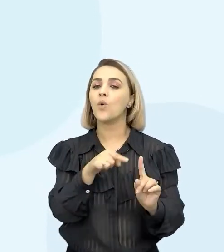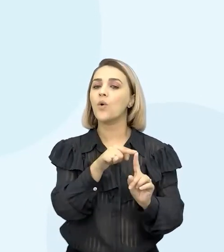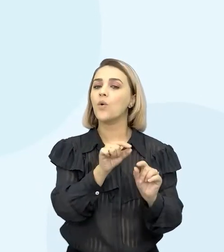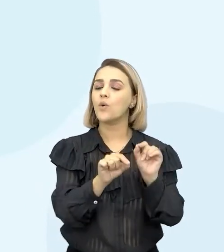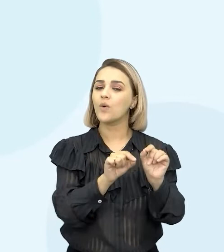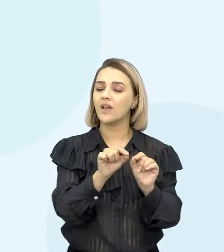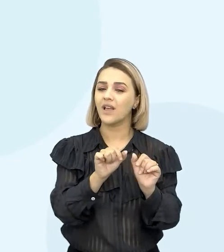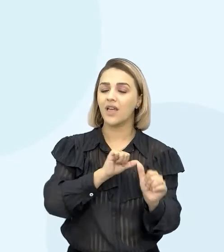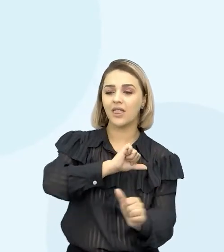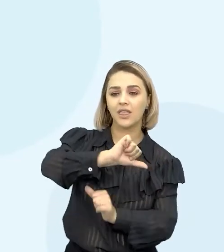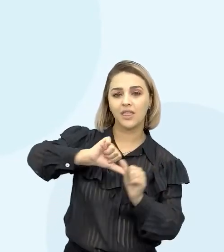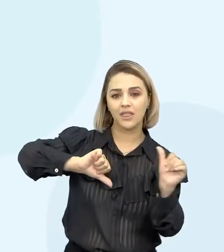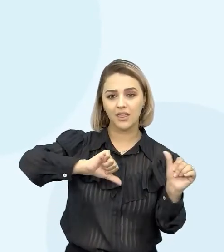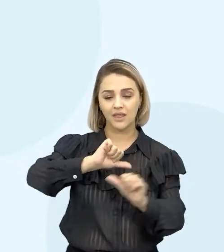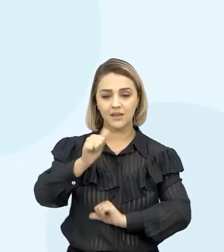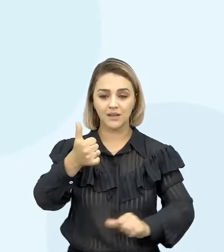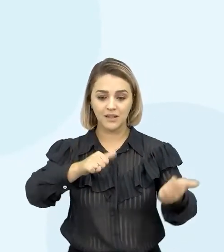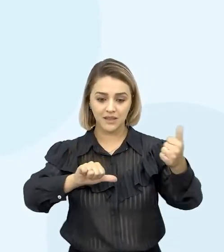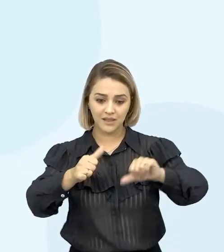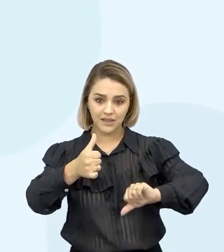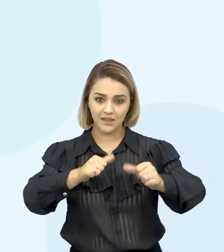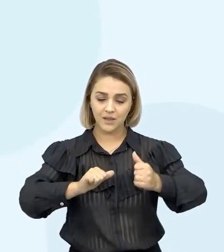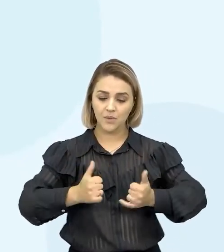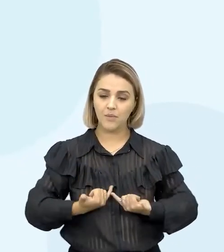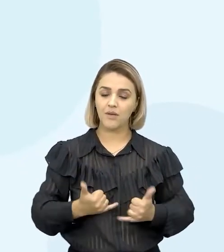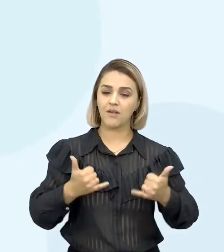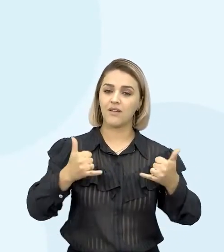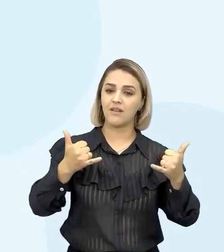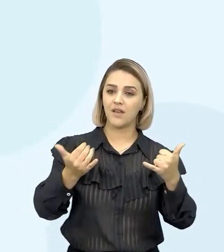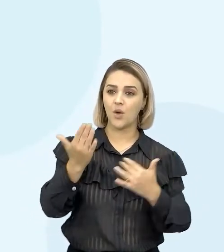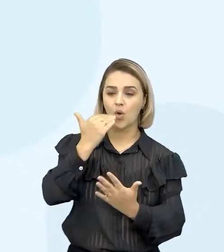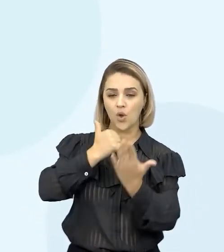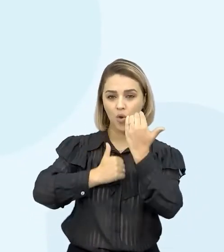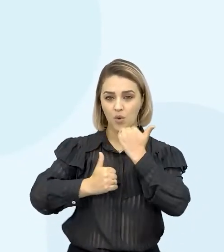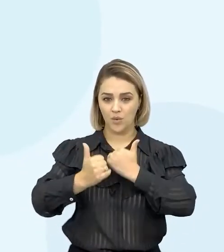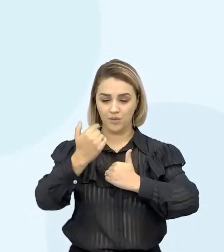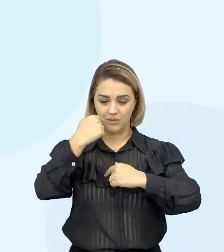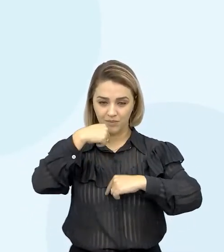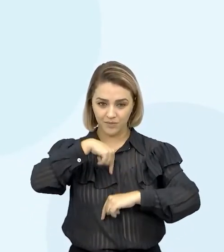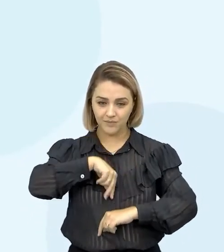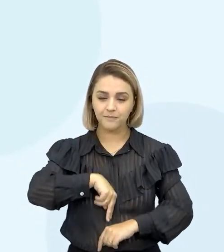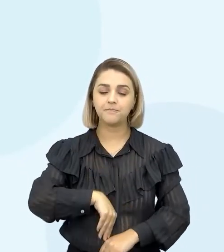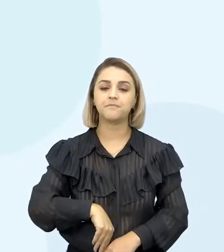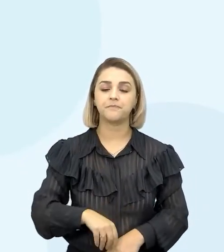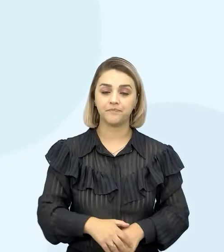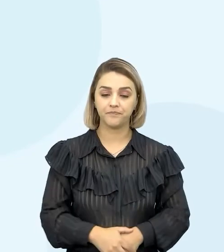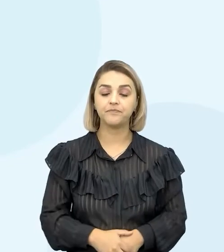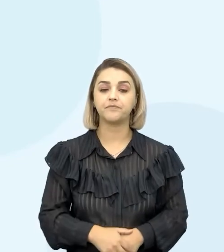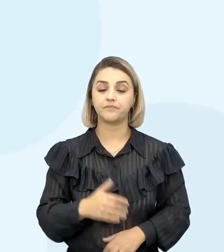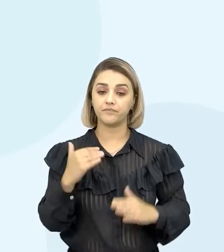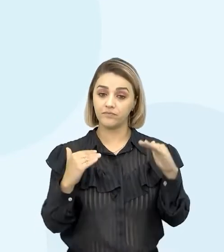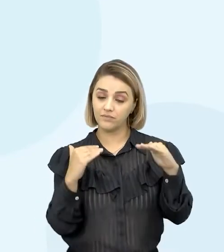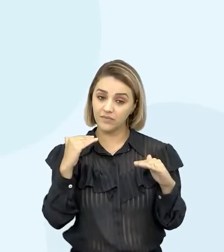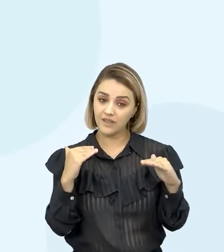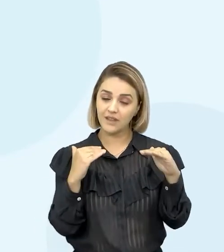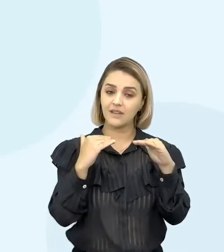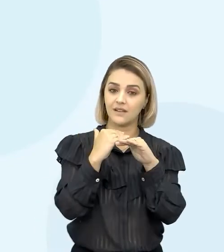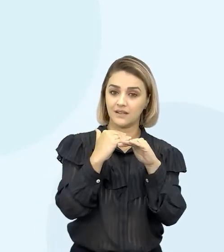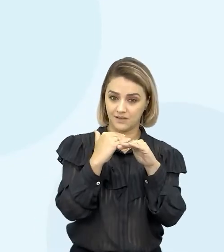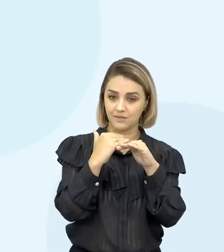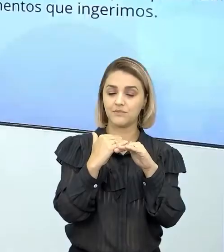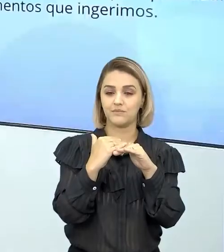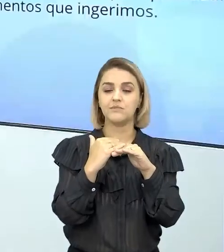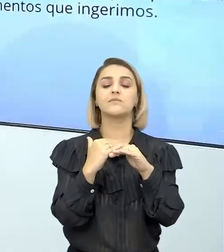transformações químicas que produzam energia por meio dos alimentos os quais nós ingerimos. Então, o equilíbrio químico é de